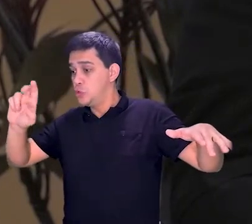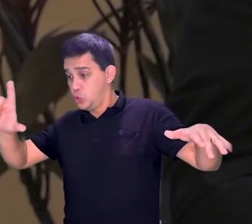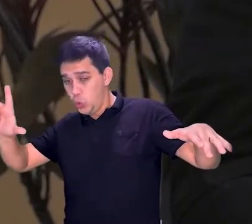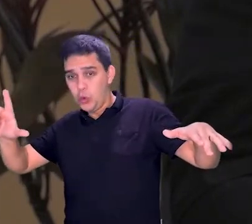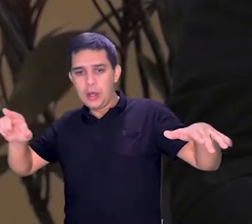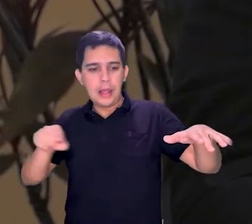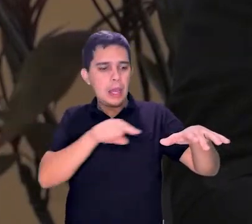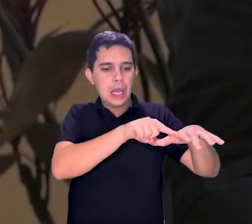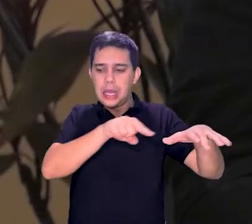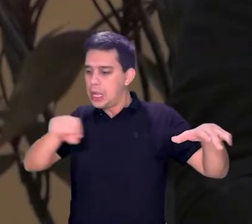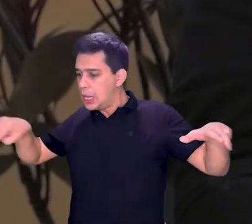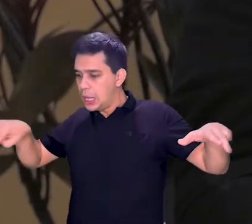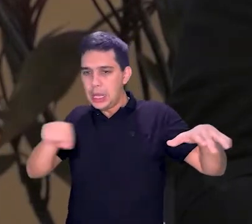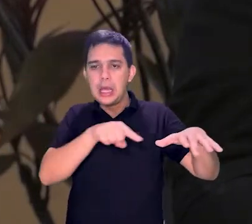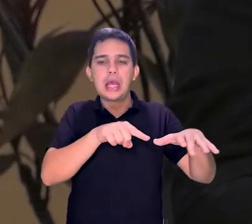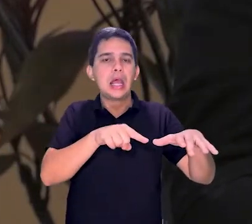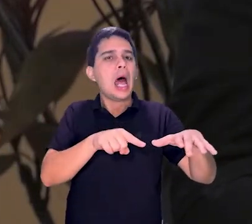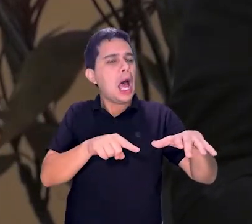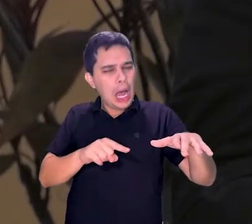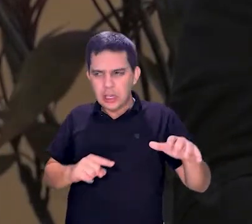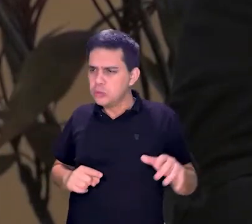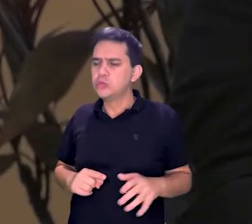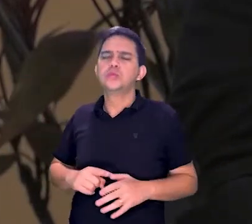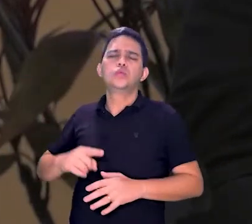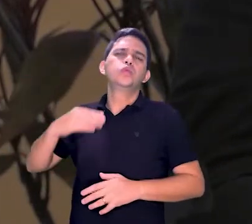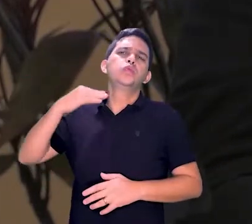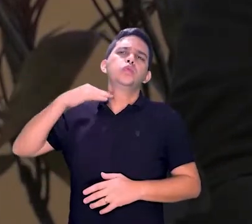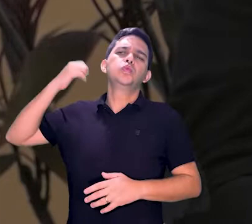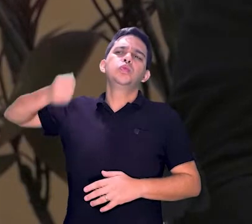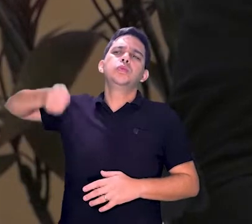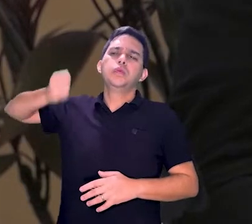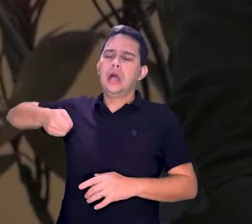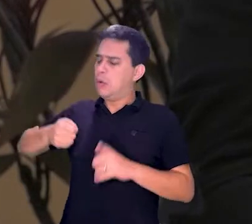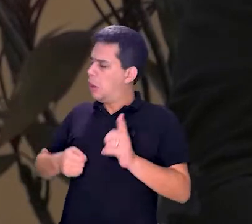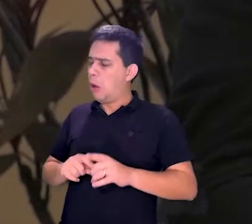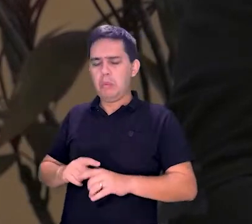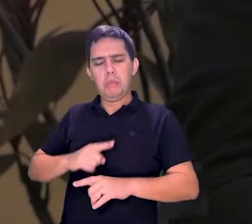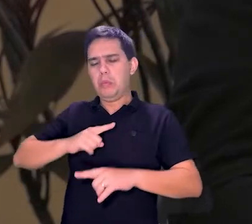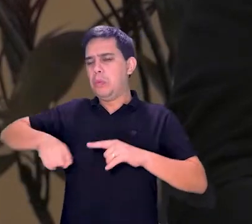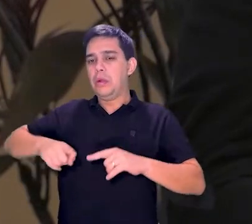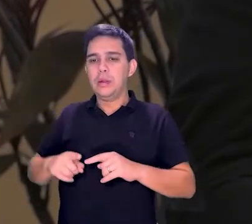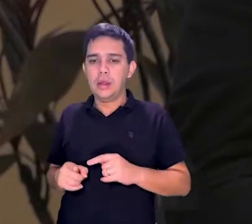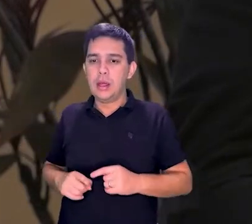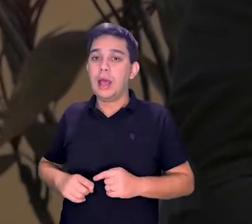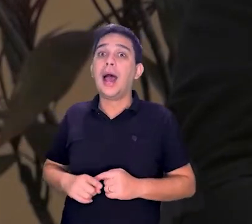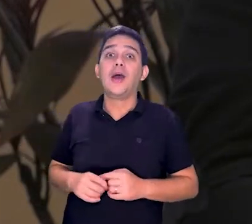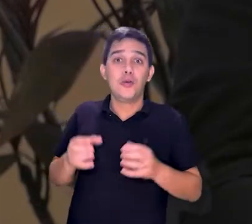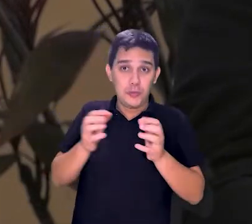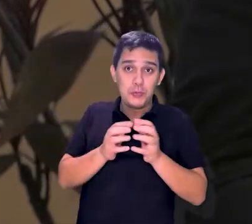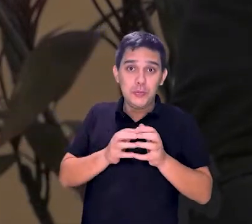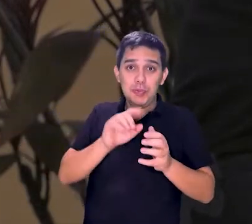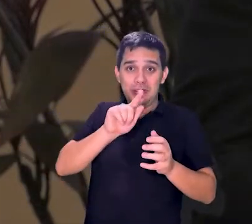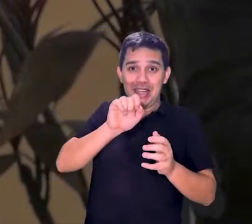no tribunal, graças ao apoio técnico nosso do GAT, e graças ao apoio de